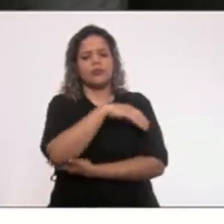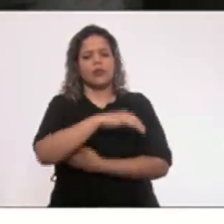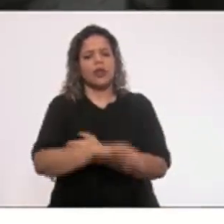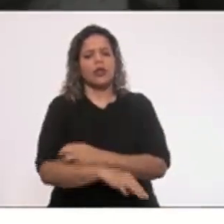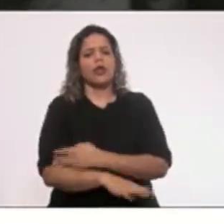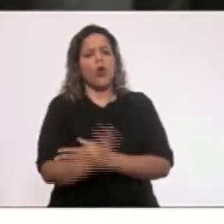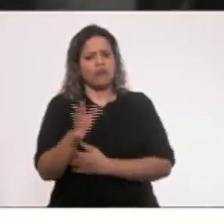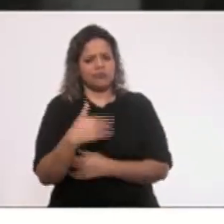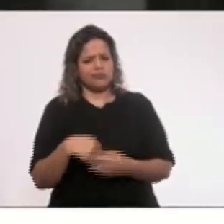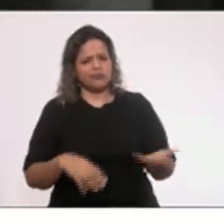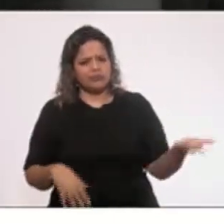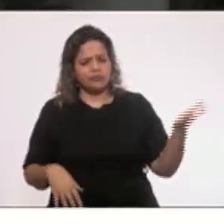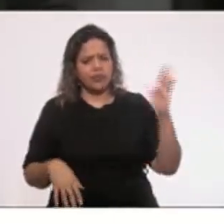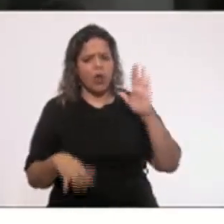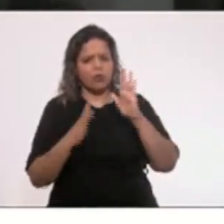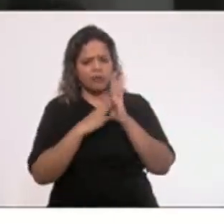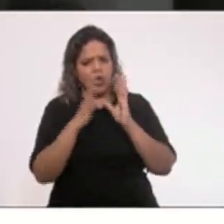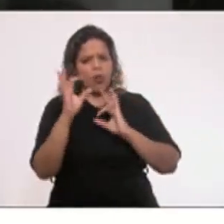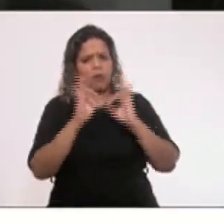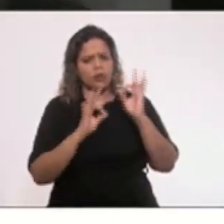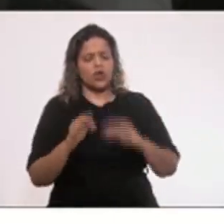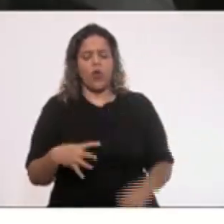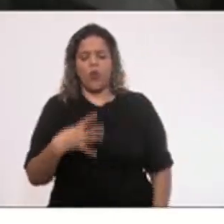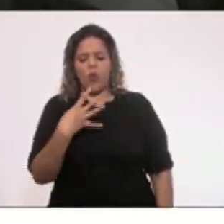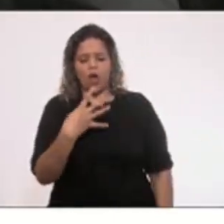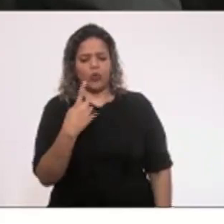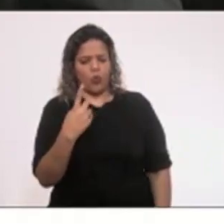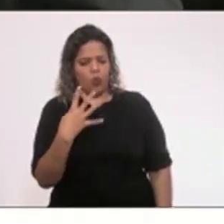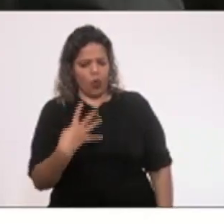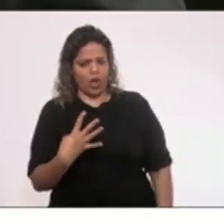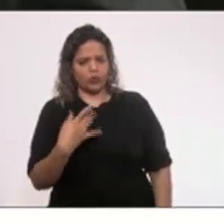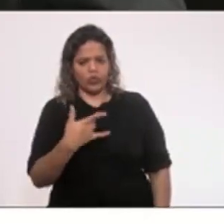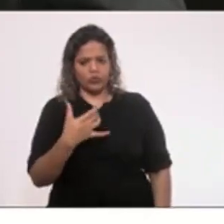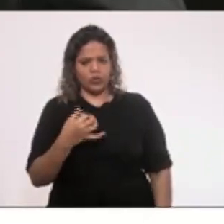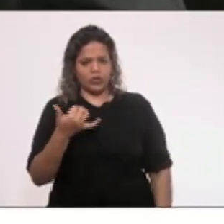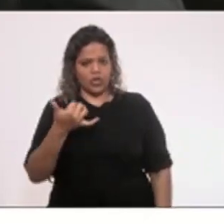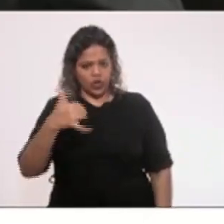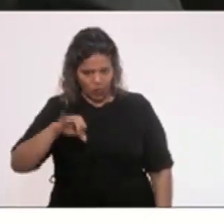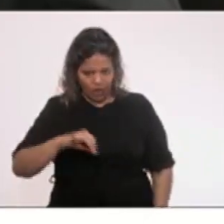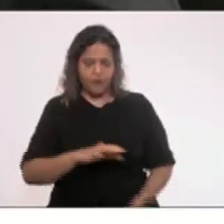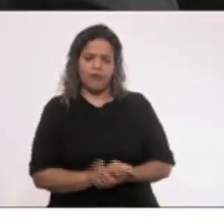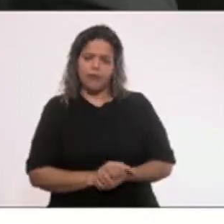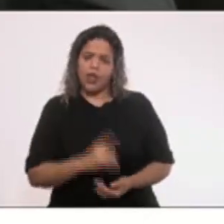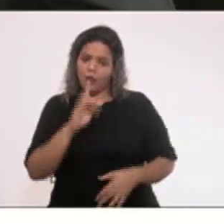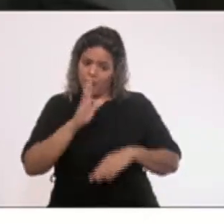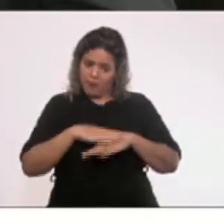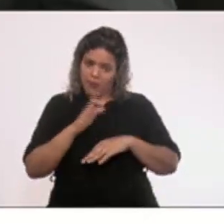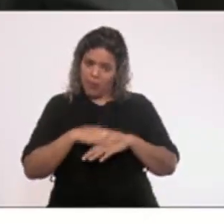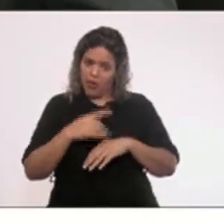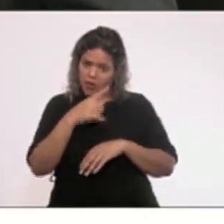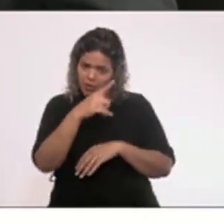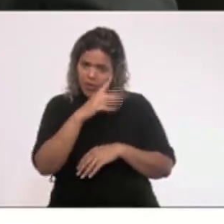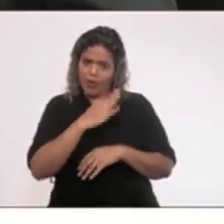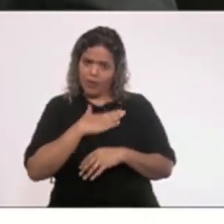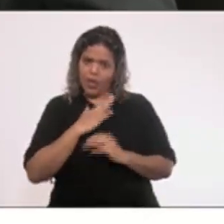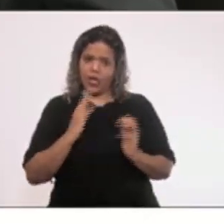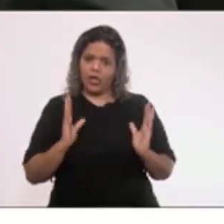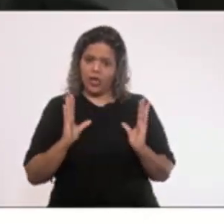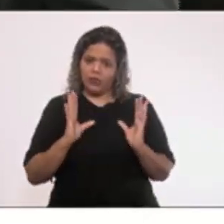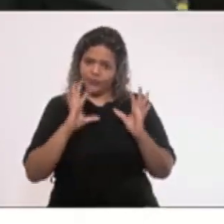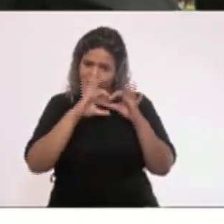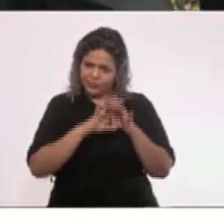Estou aqui em mãos com o projeto 414 de 2019, de autoria de Vossa Excelência, com a minha